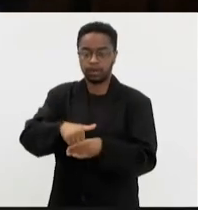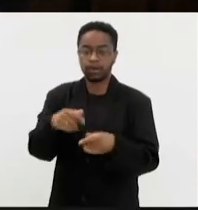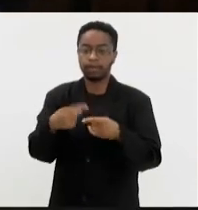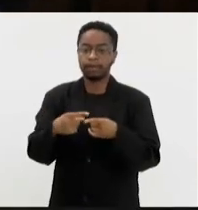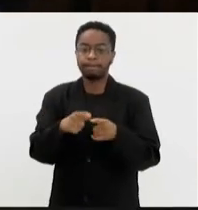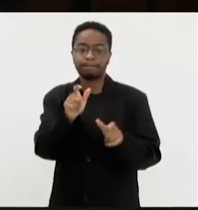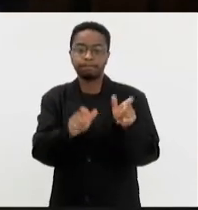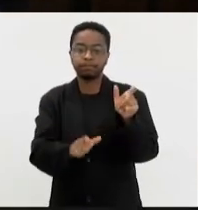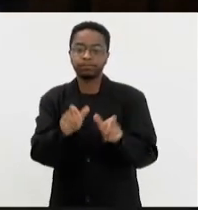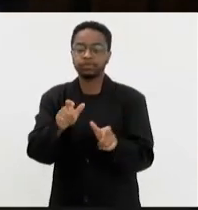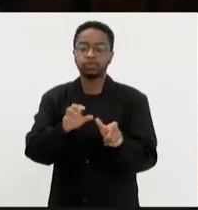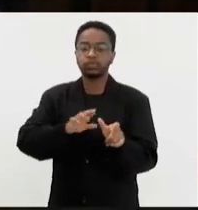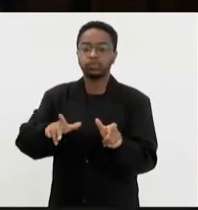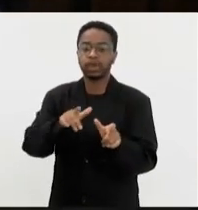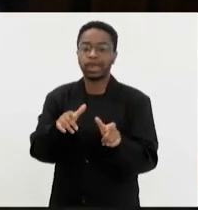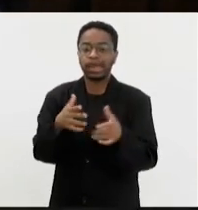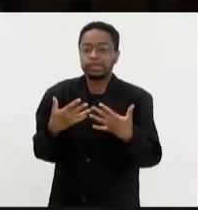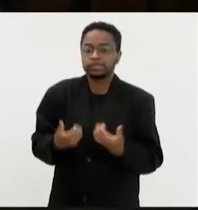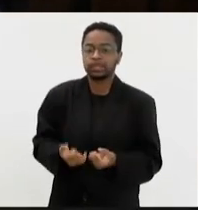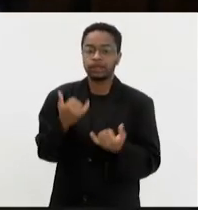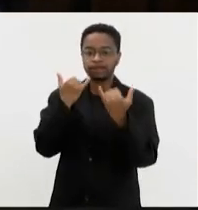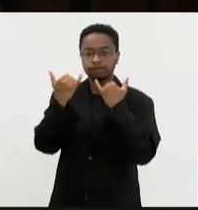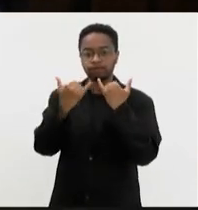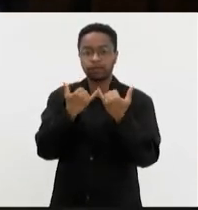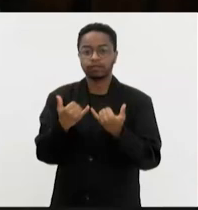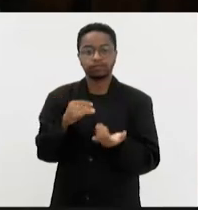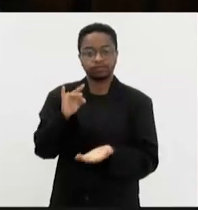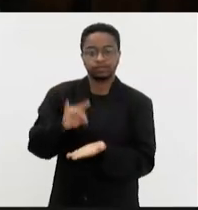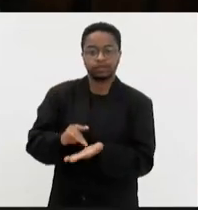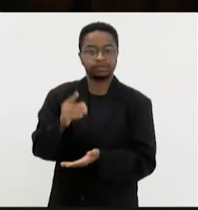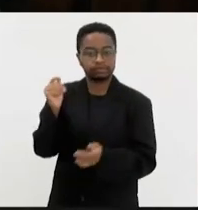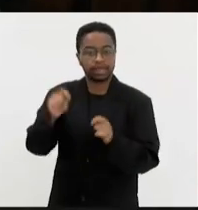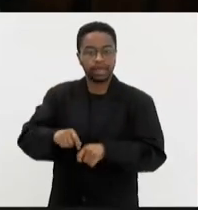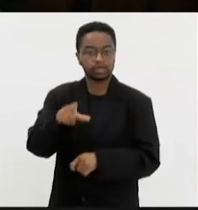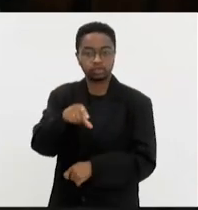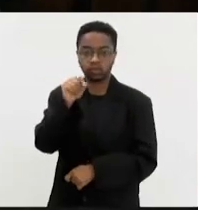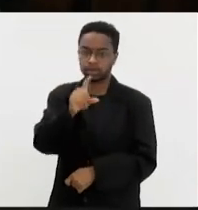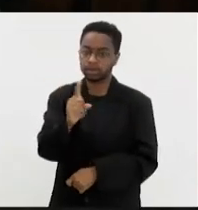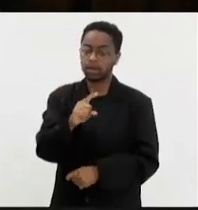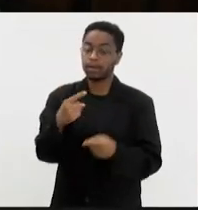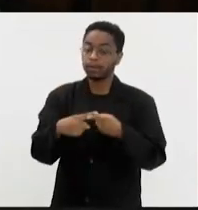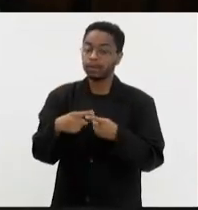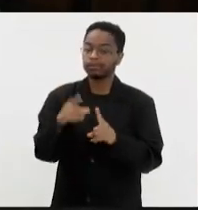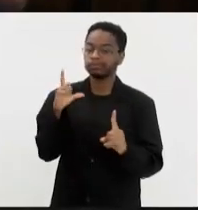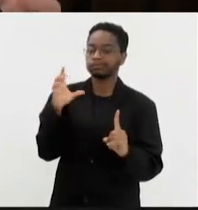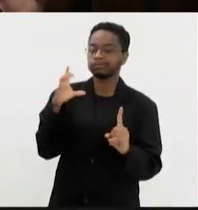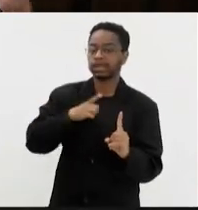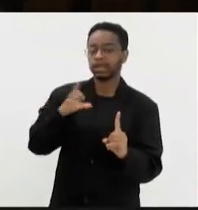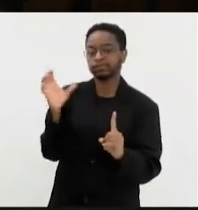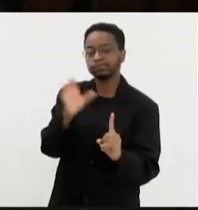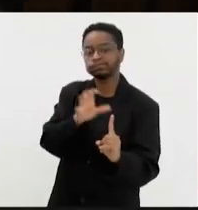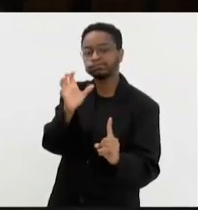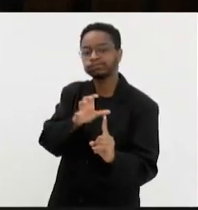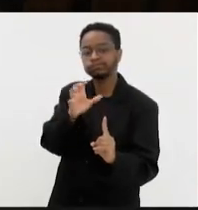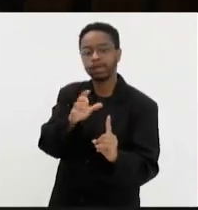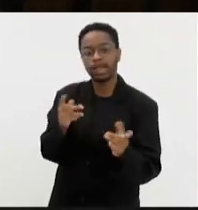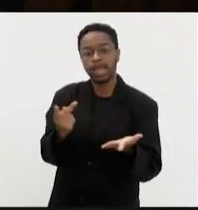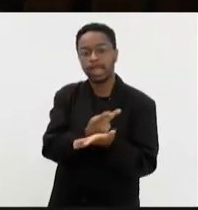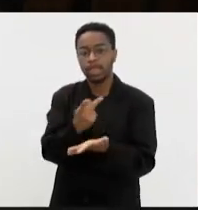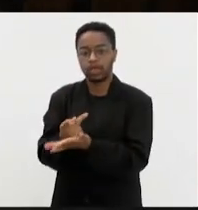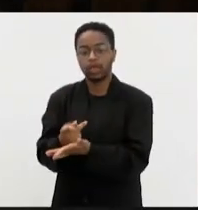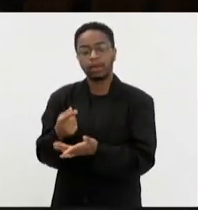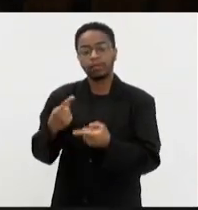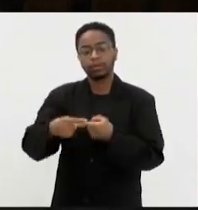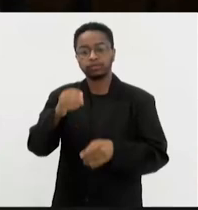se fiando numa informação veraz para poder fazer sua escolha ele tá sendo levado induzido a erro para ter um julgamento